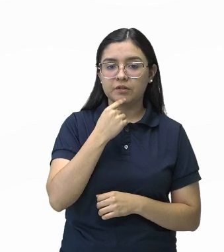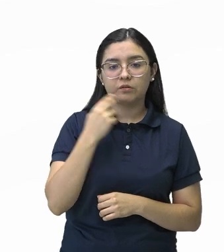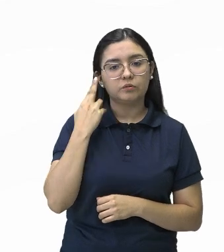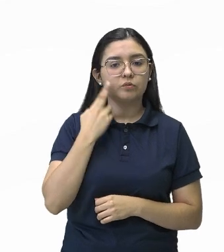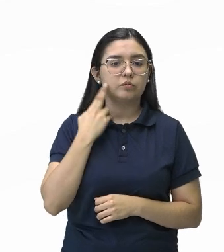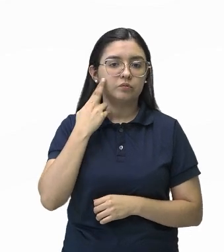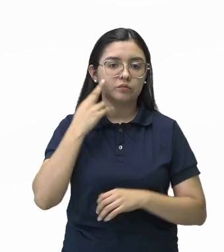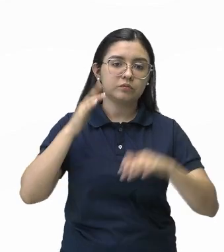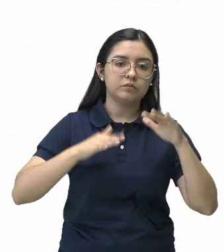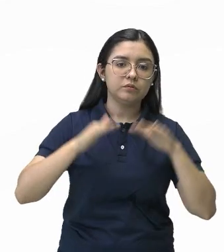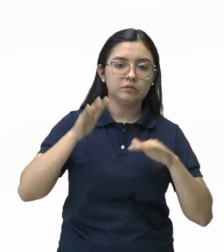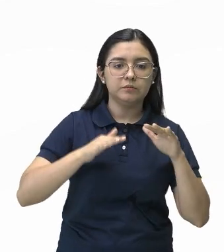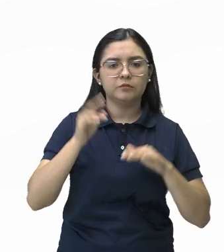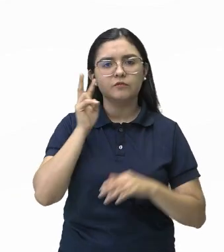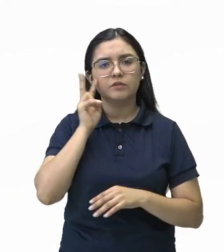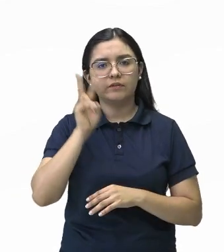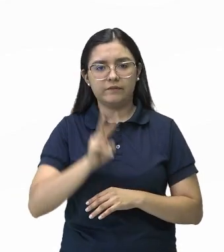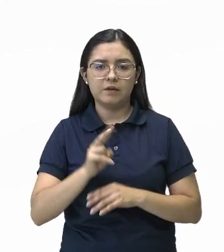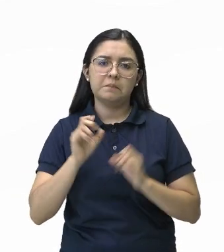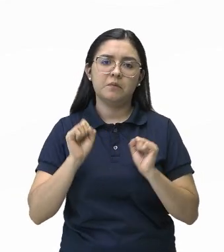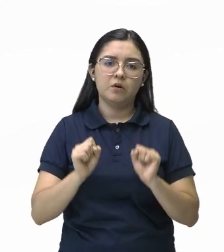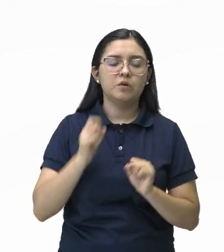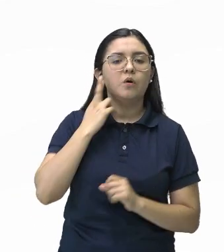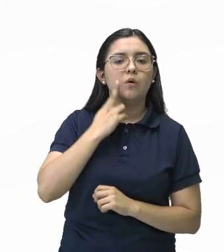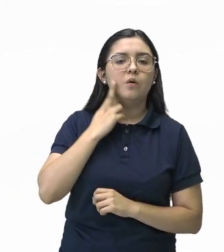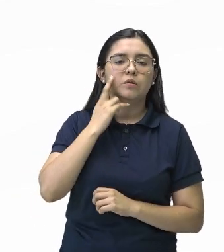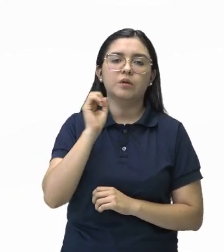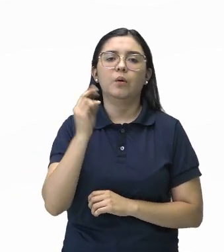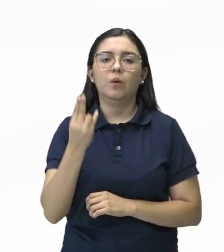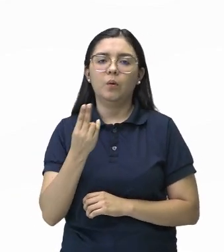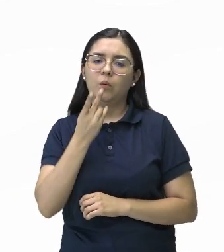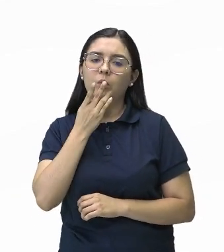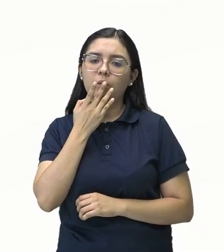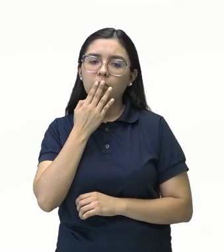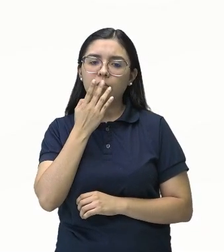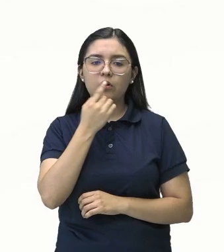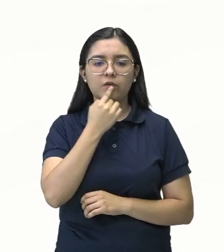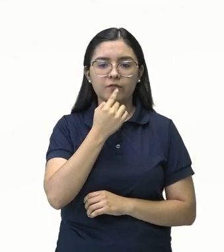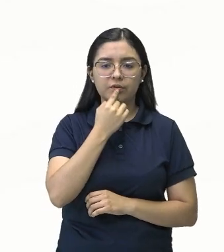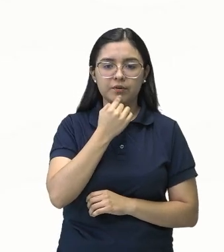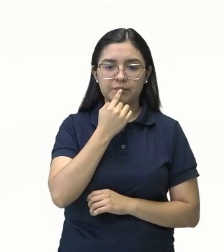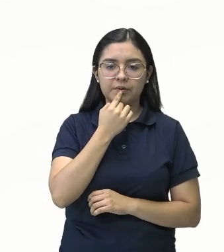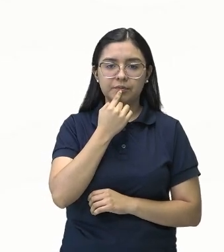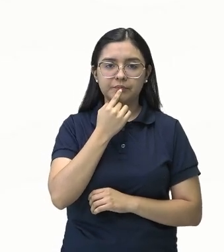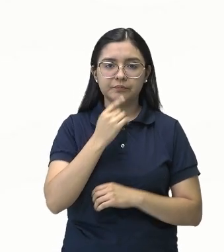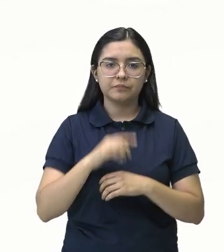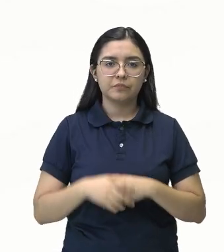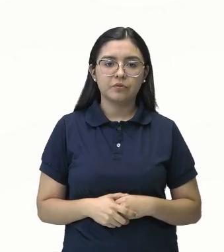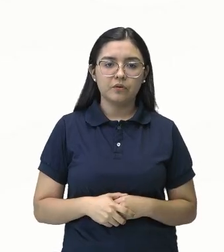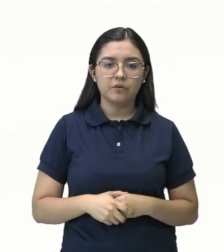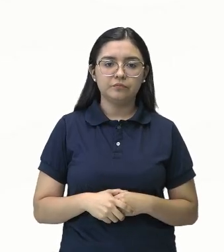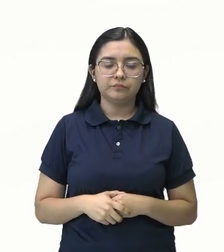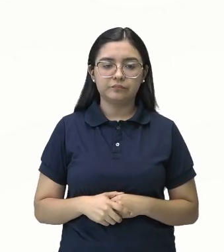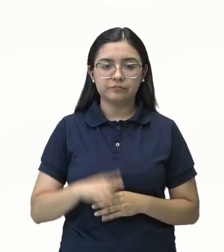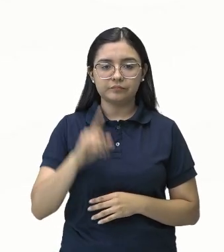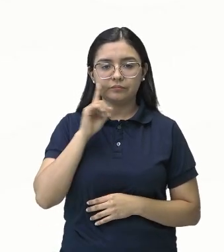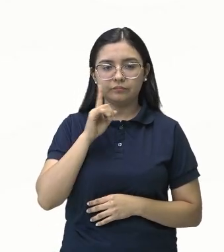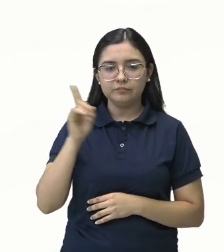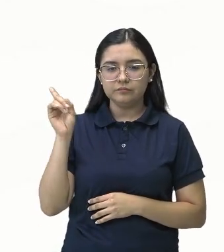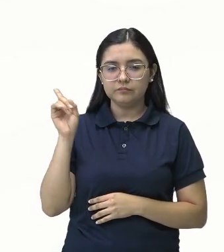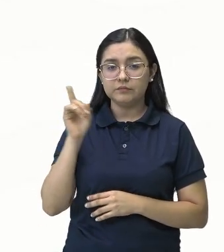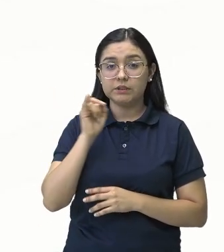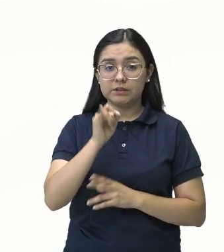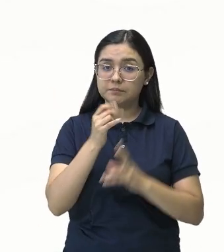vai depender da tela que você está vendo aí, se ela vai ter um tom mais avermelhado ou rosado. Né? Aí, se